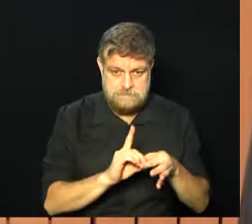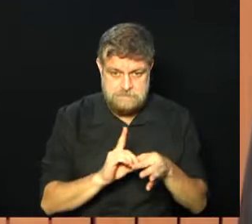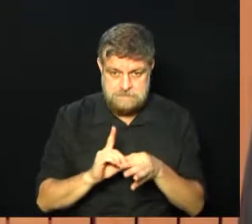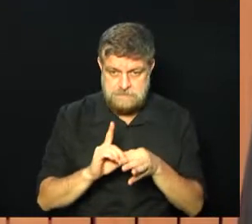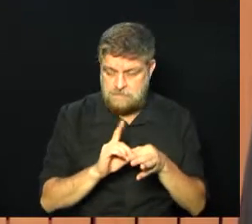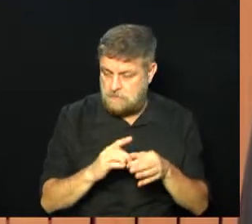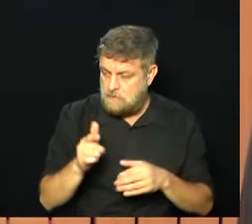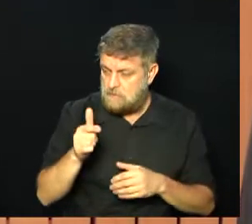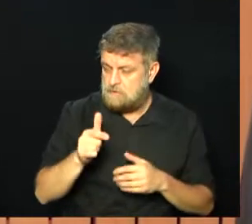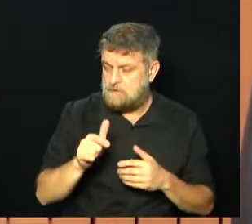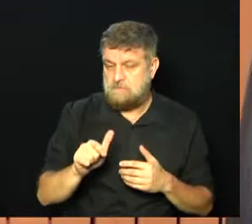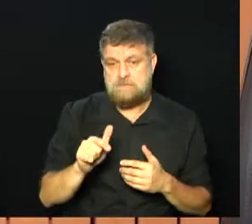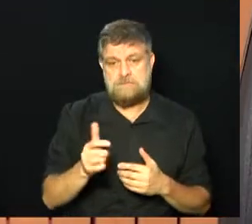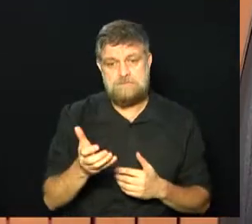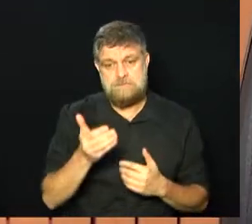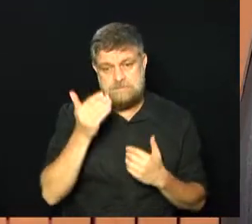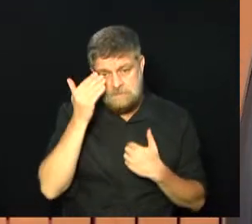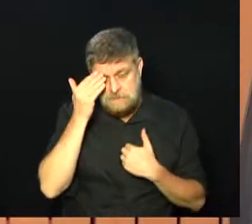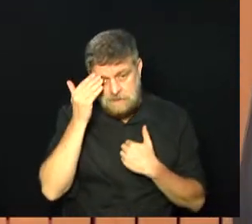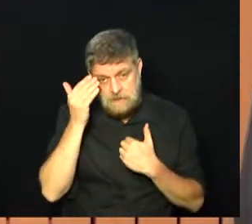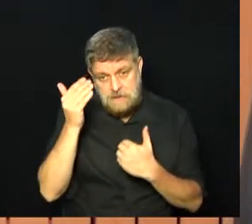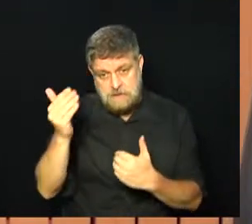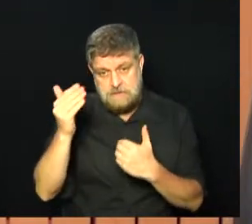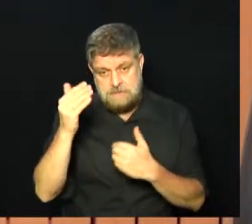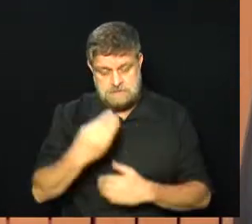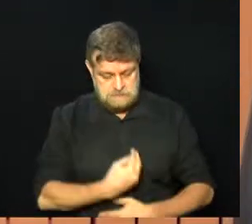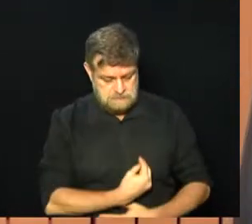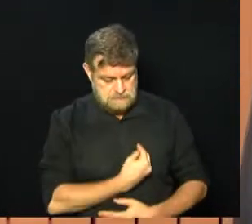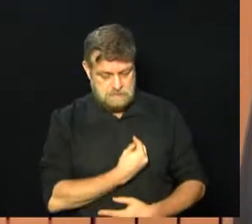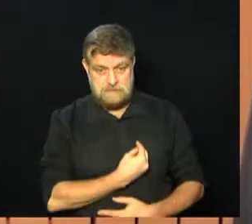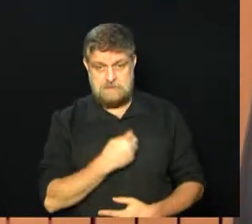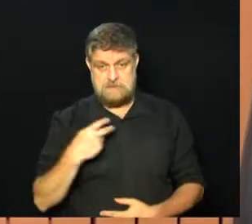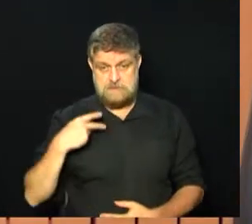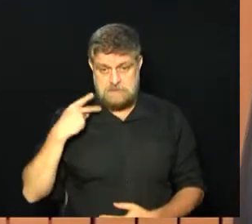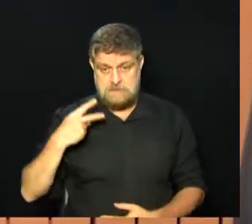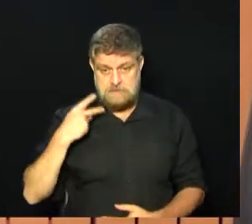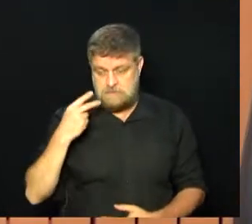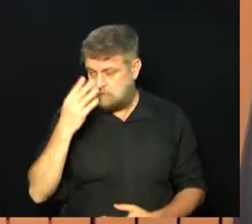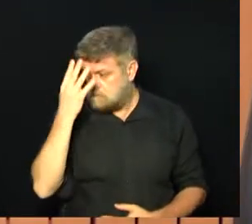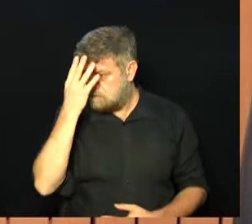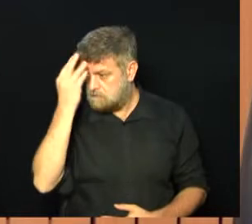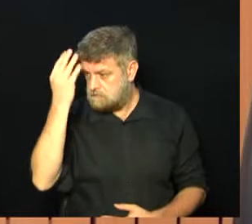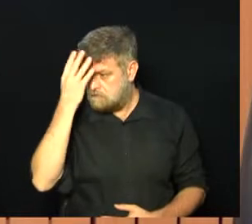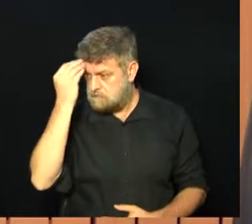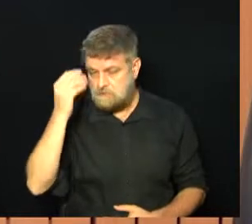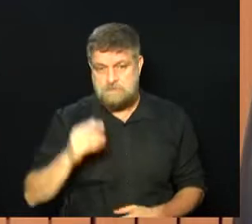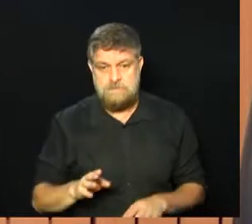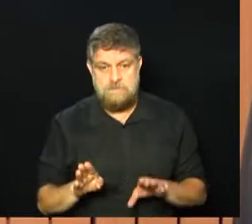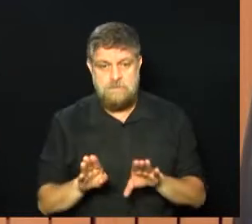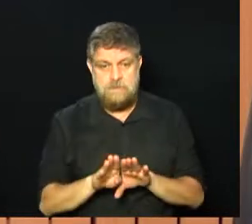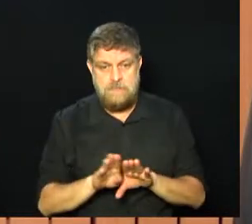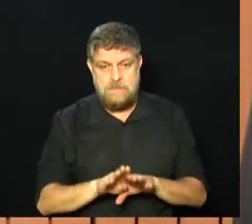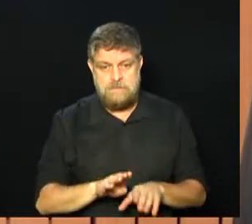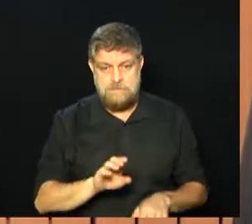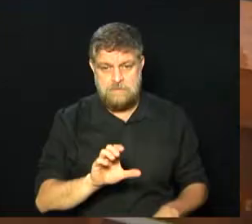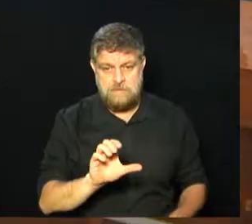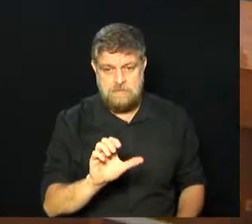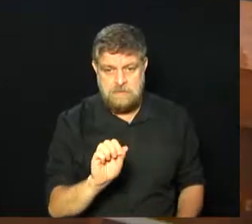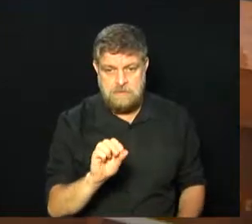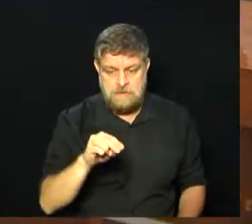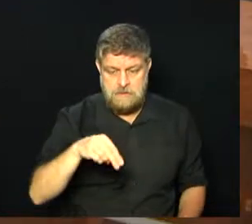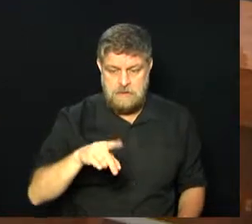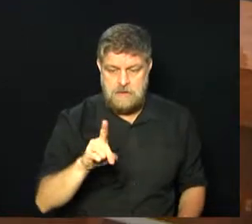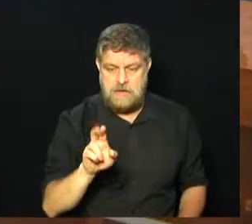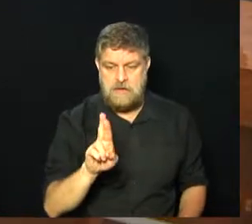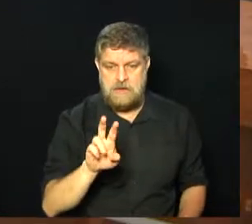uma vez, agradeço a presença do nobre colega. O doutor André Sassi, que é o nosso